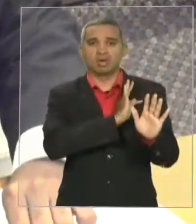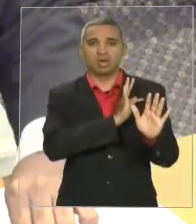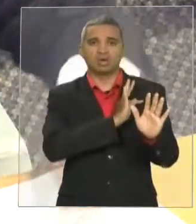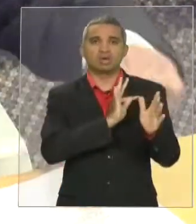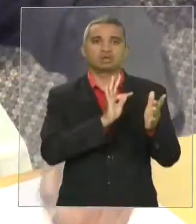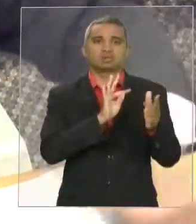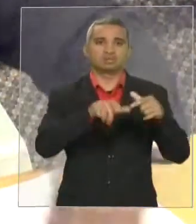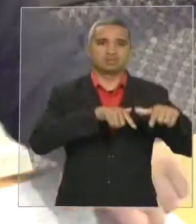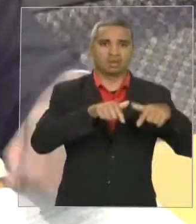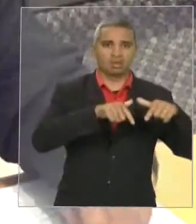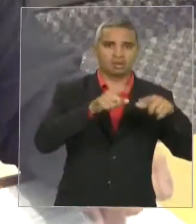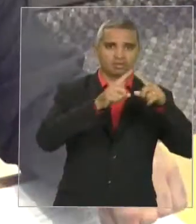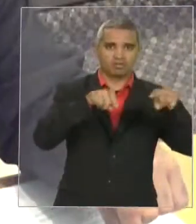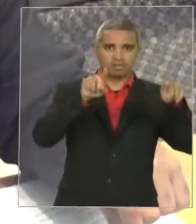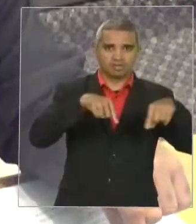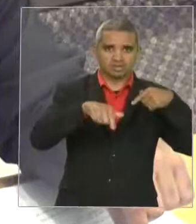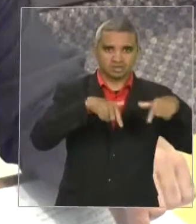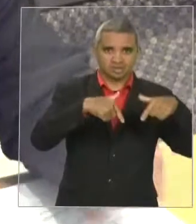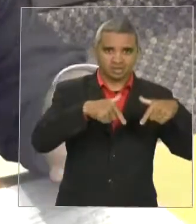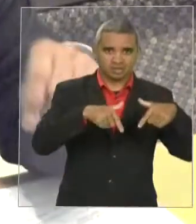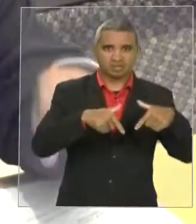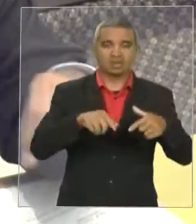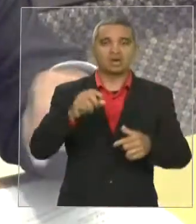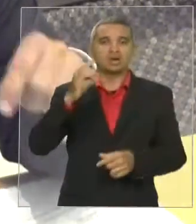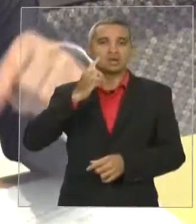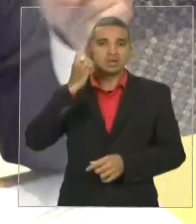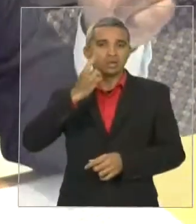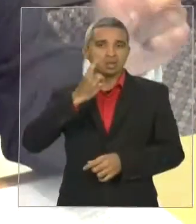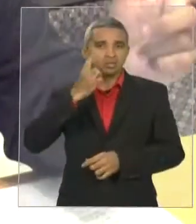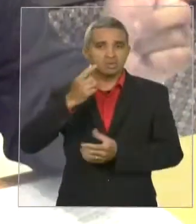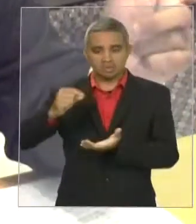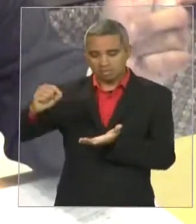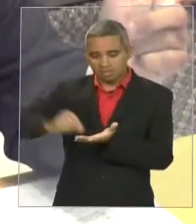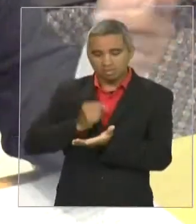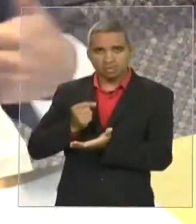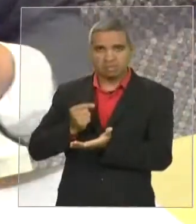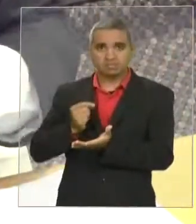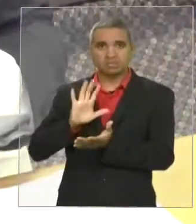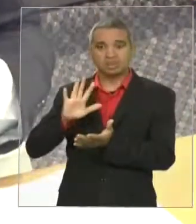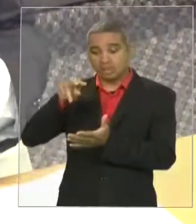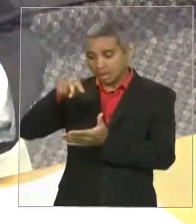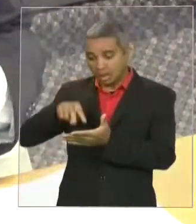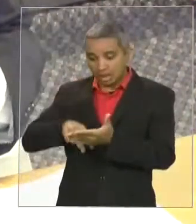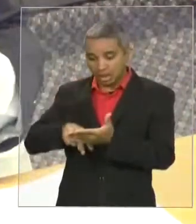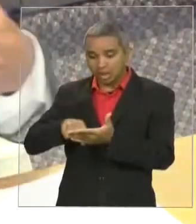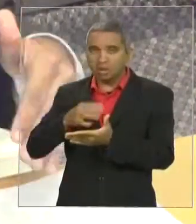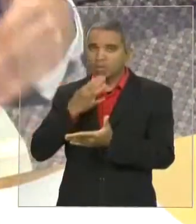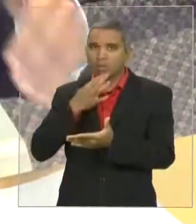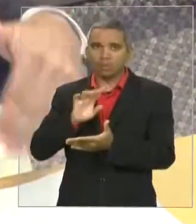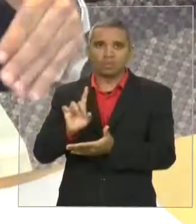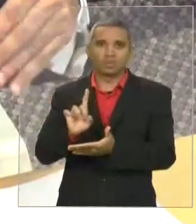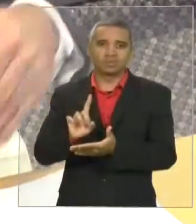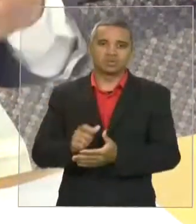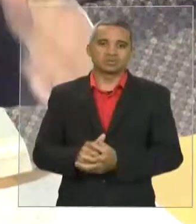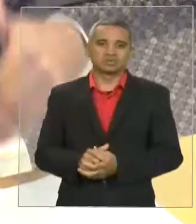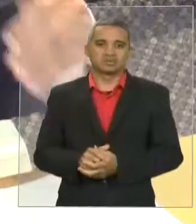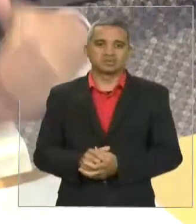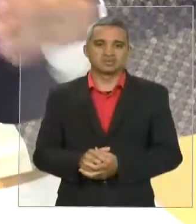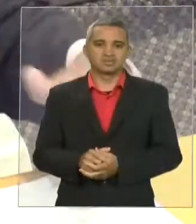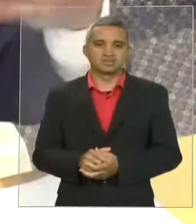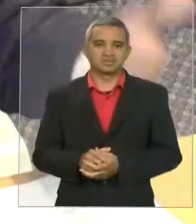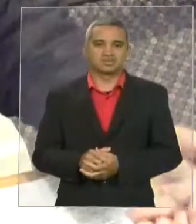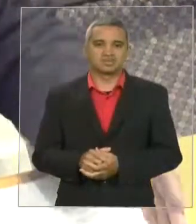consultores, passa para o deputado assinar e o deputado às vezes não tem nem conhecimento. Eu falo isso com conhecimento de causa, que eu apresento, são os